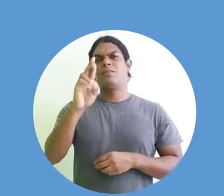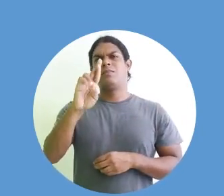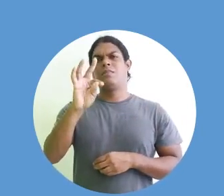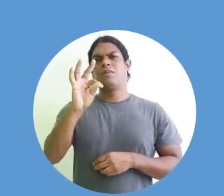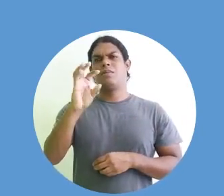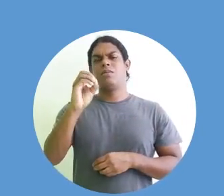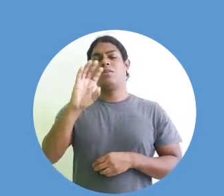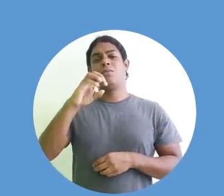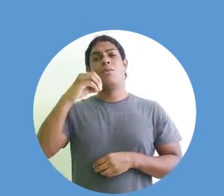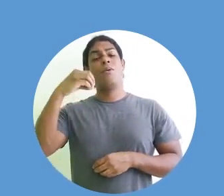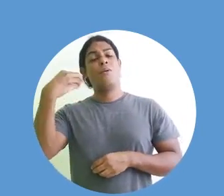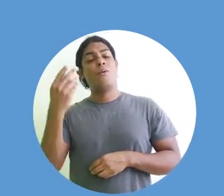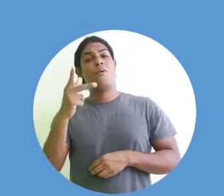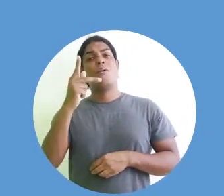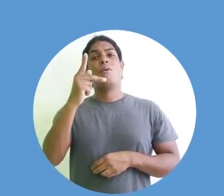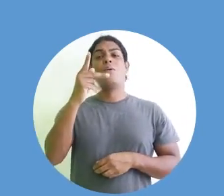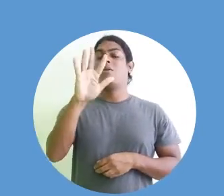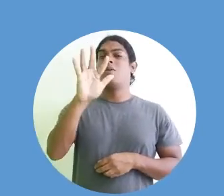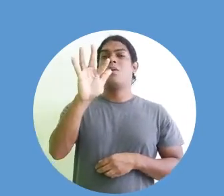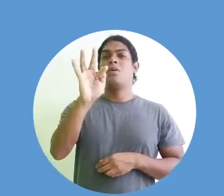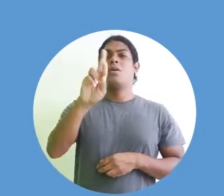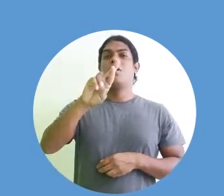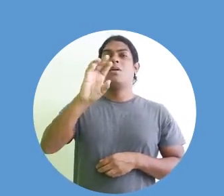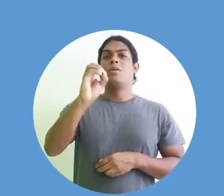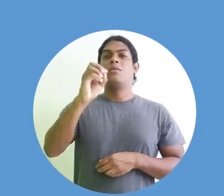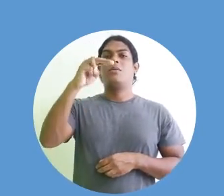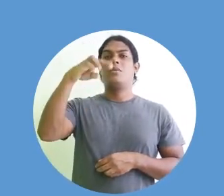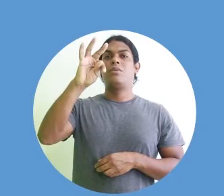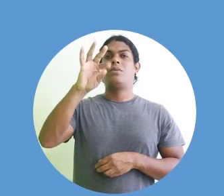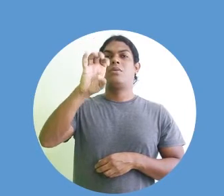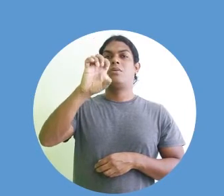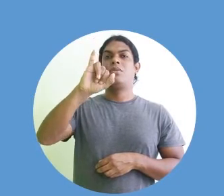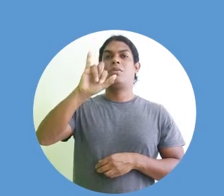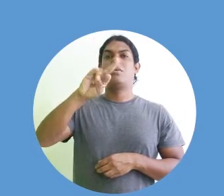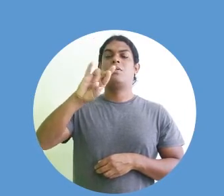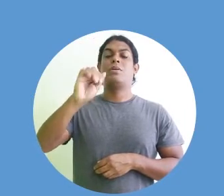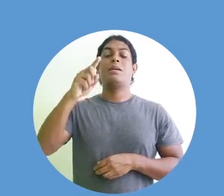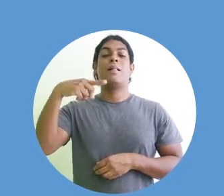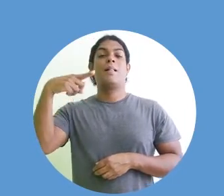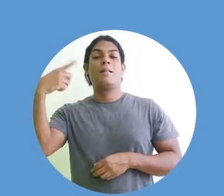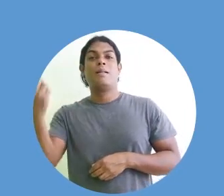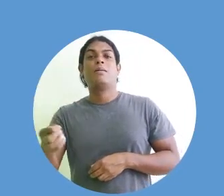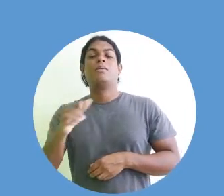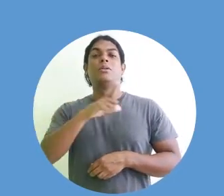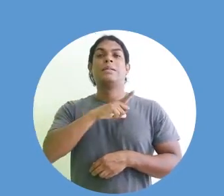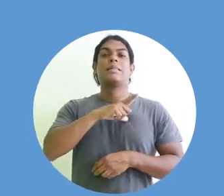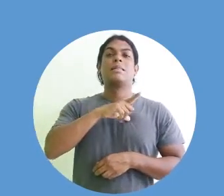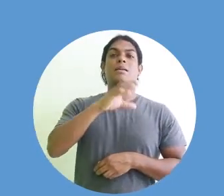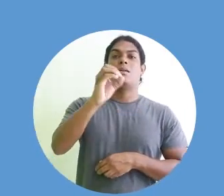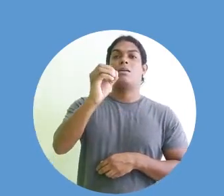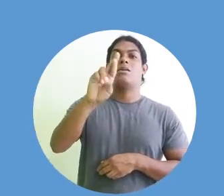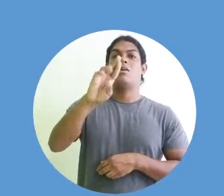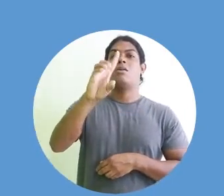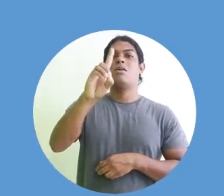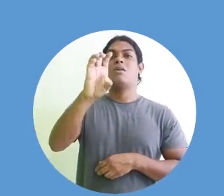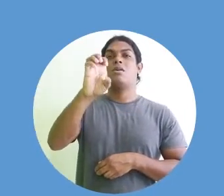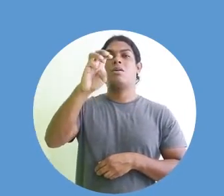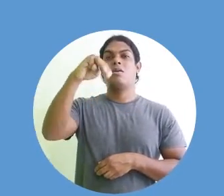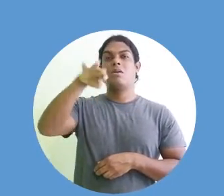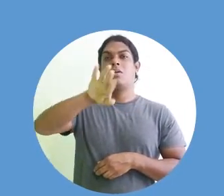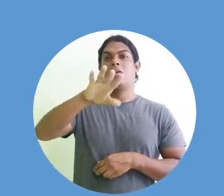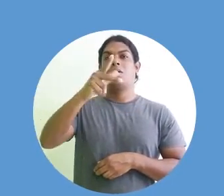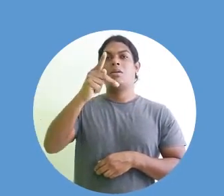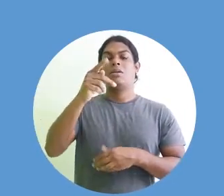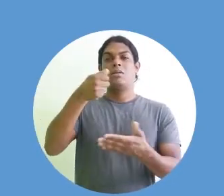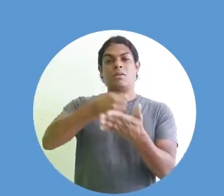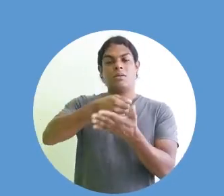E aí, depois que ele recebe isso, vem a ordem de pagamento, que aí, o que é a ordem do pagamento? O